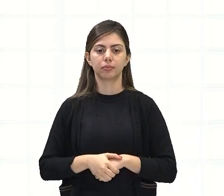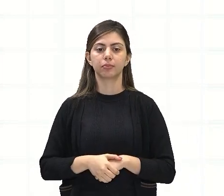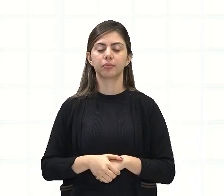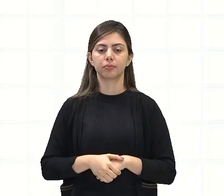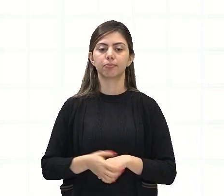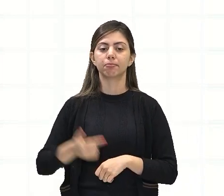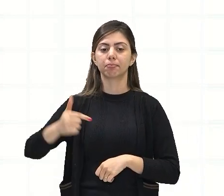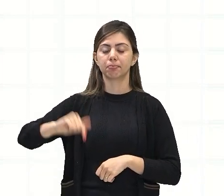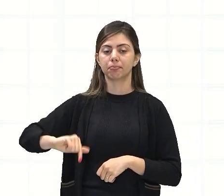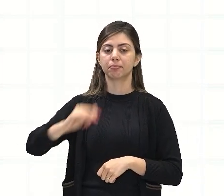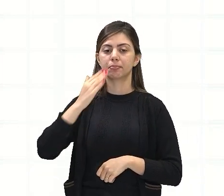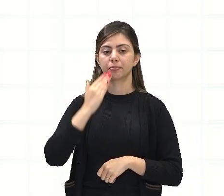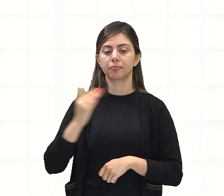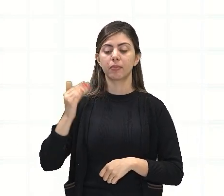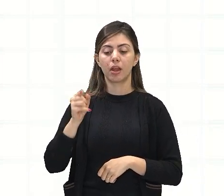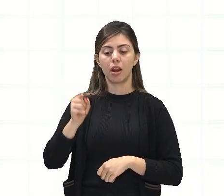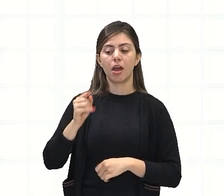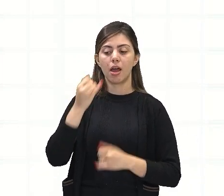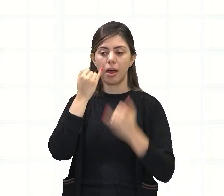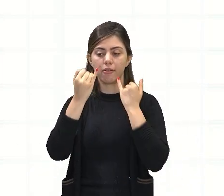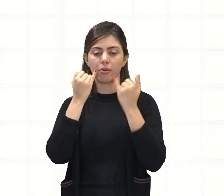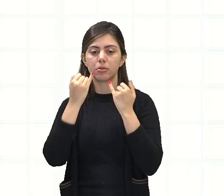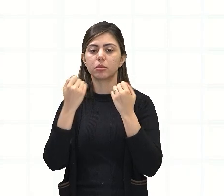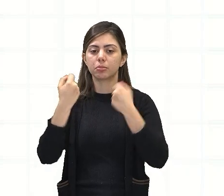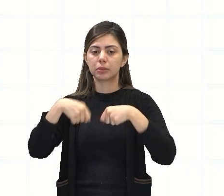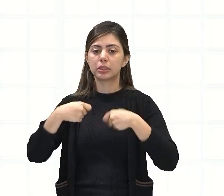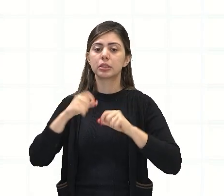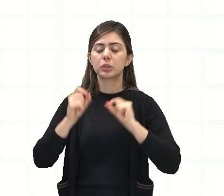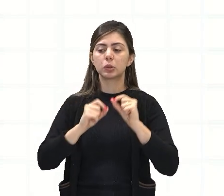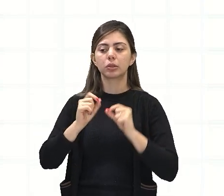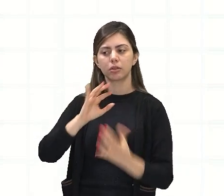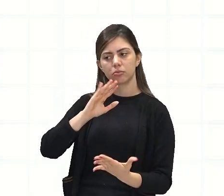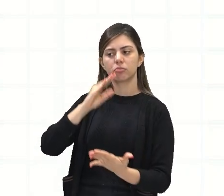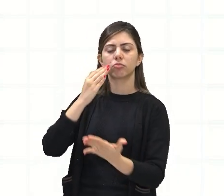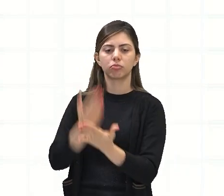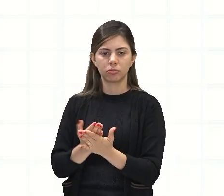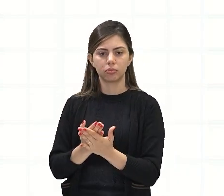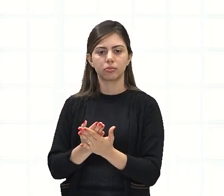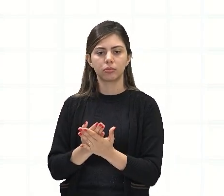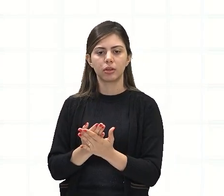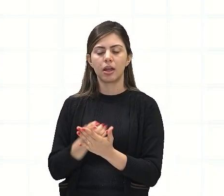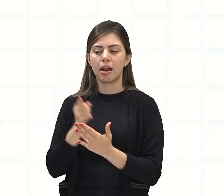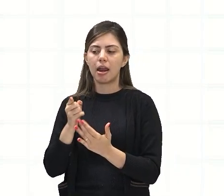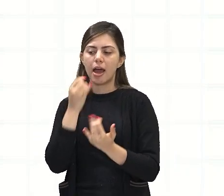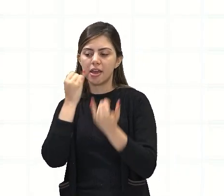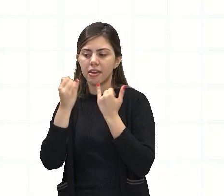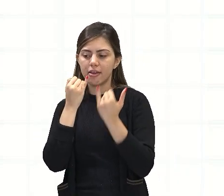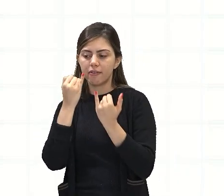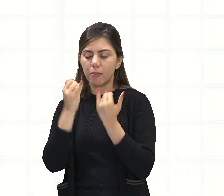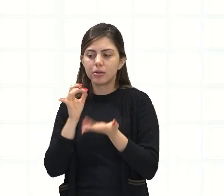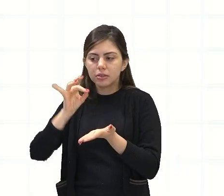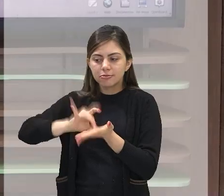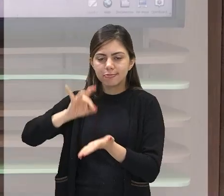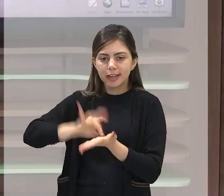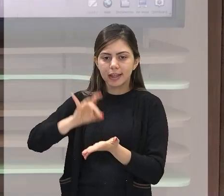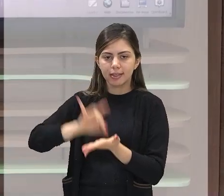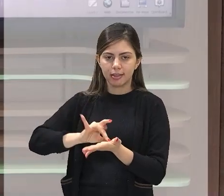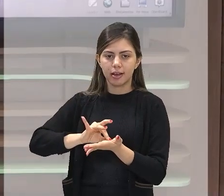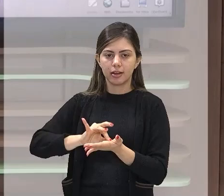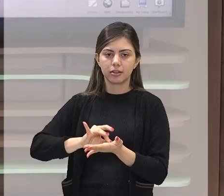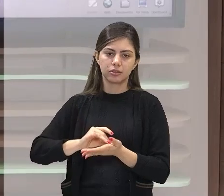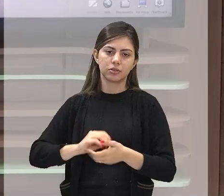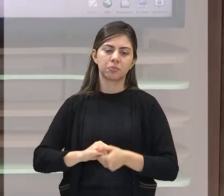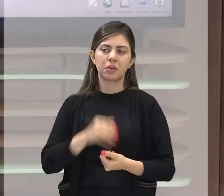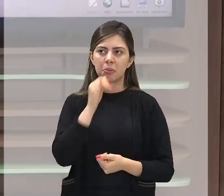Confiabilidade. A notícia tem de ter confiabilidade, não pode se noticiar, né, um fato